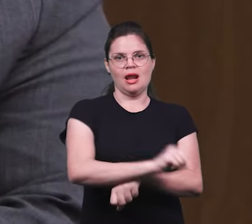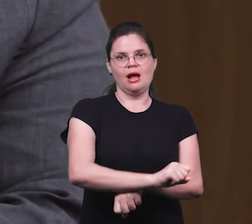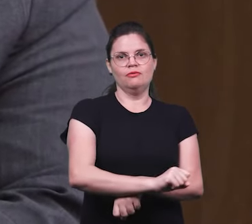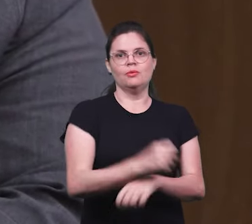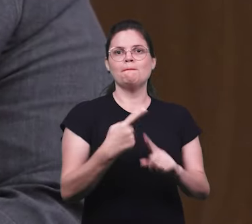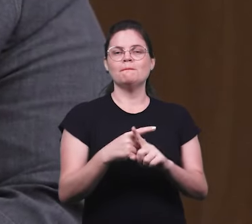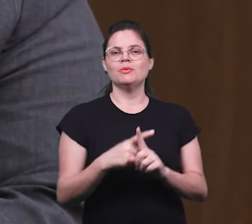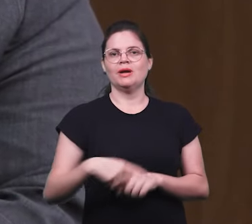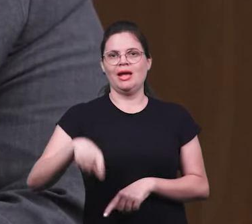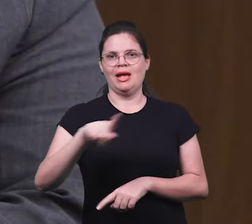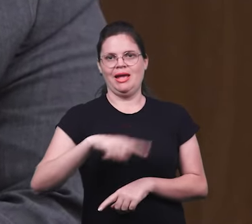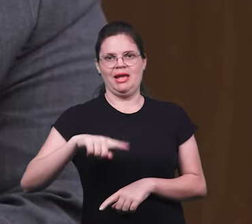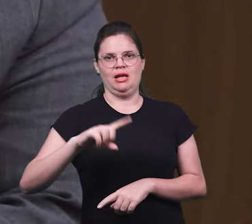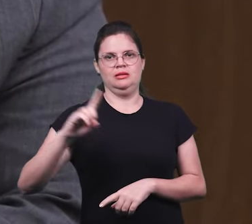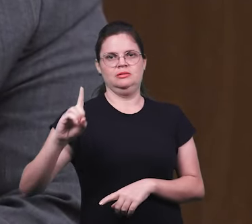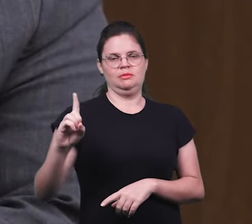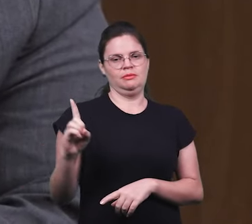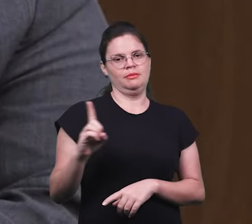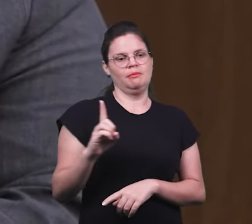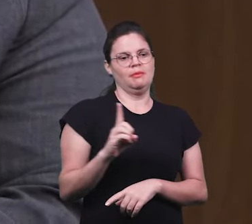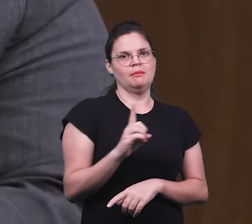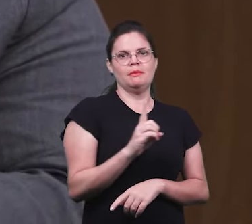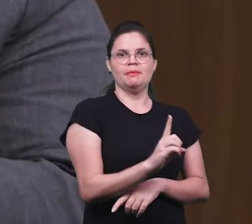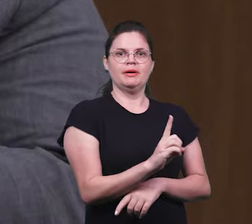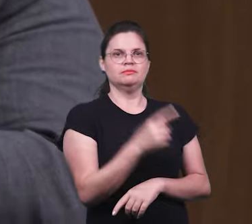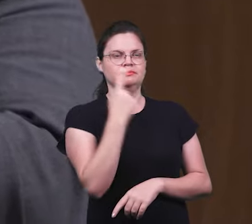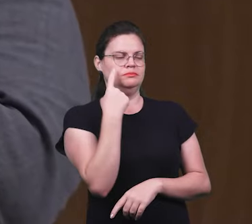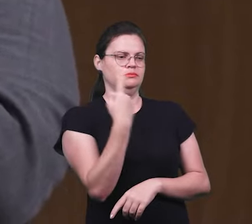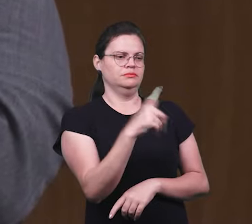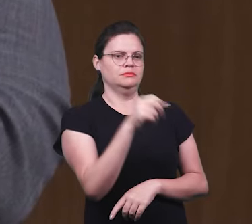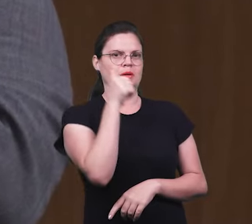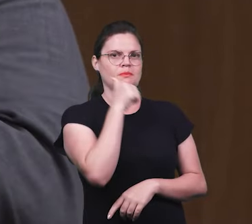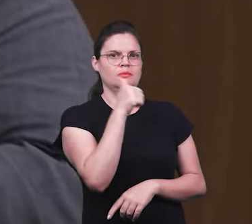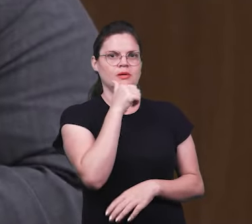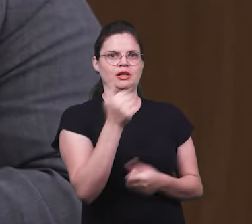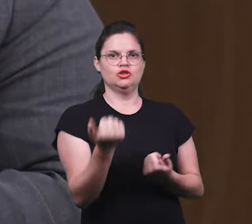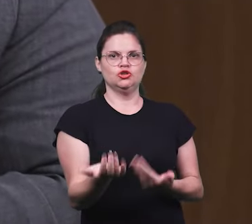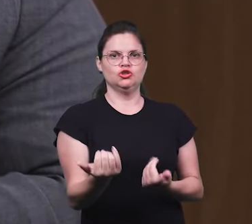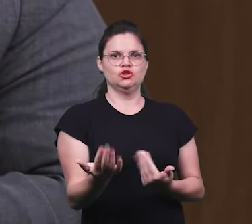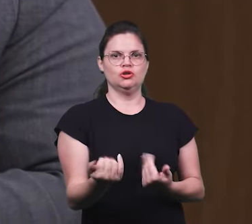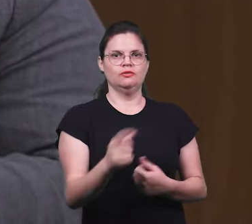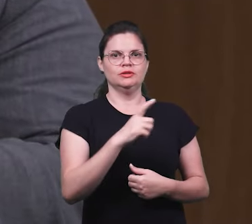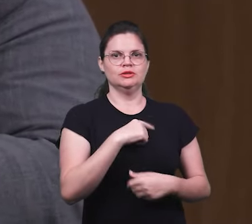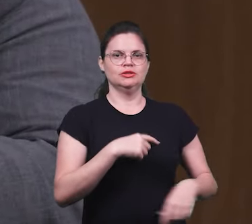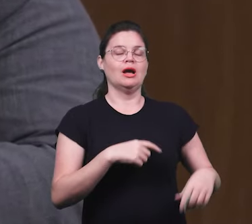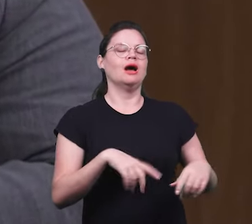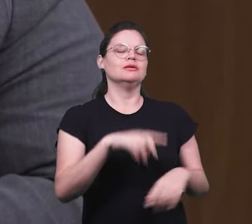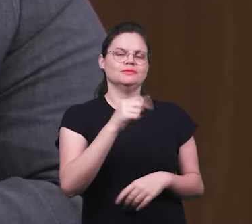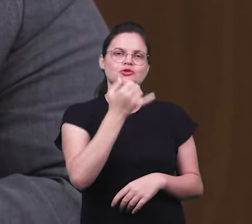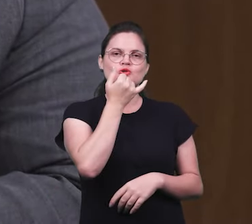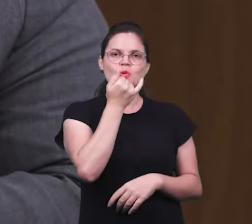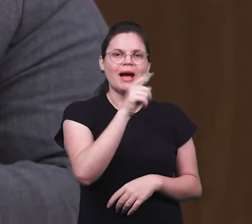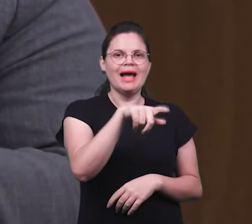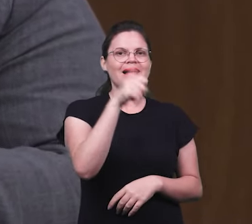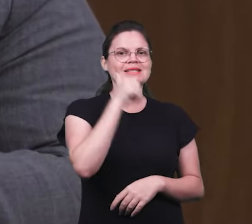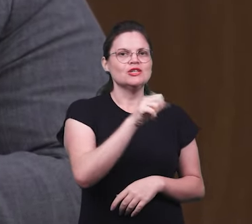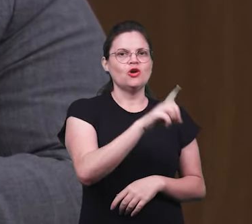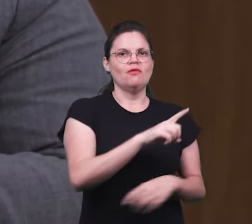pela cidade, né, em Filipos, e aí então uma jovem que tinha ali um espírito de adivinhação, ela